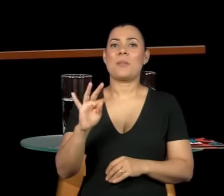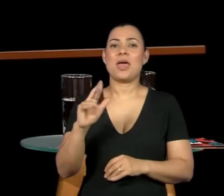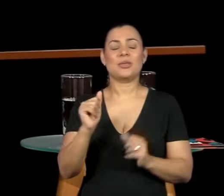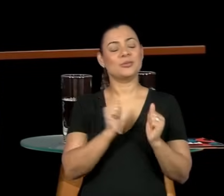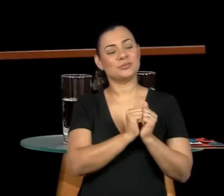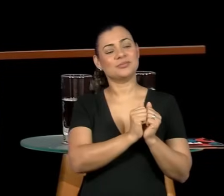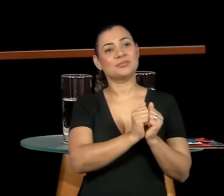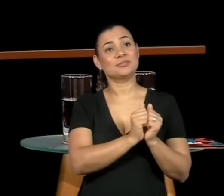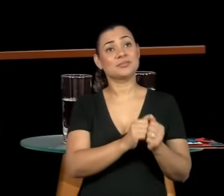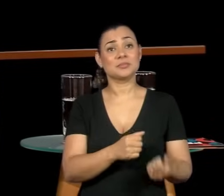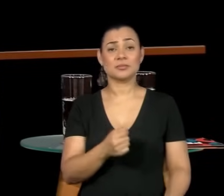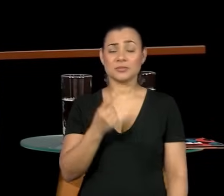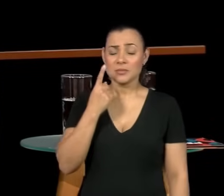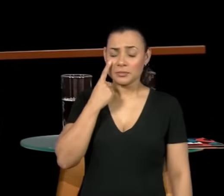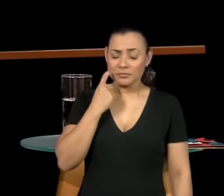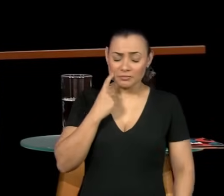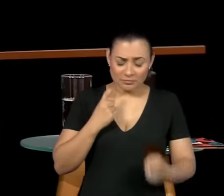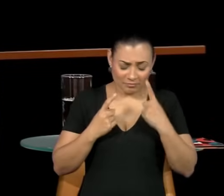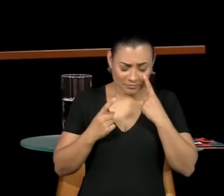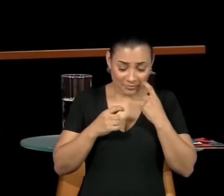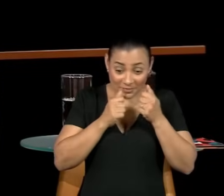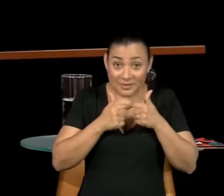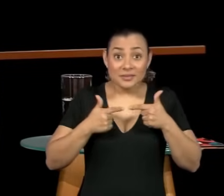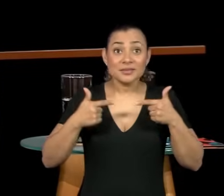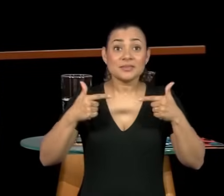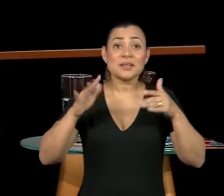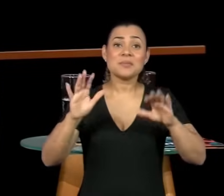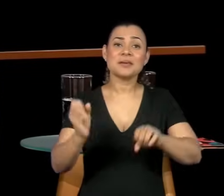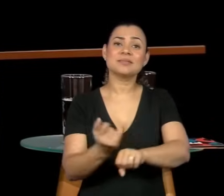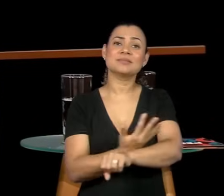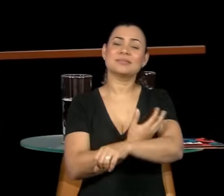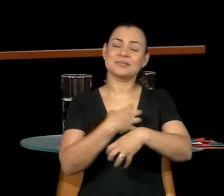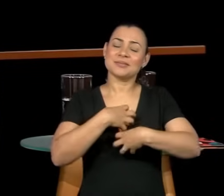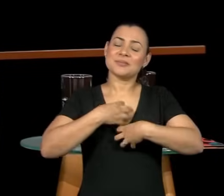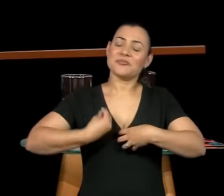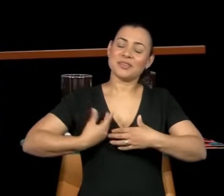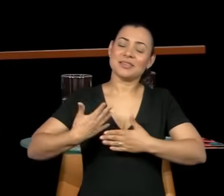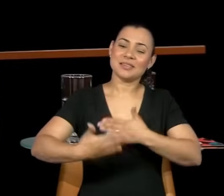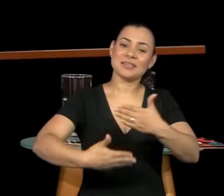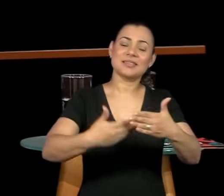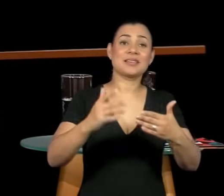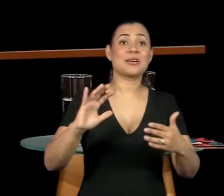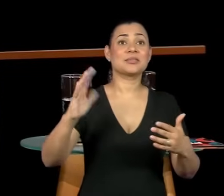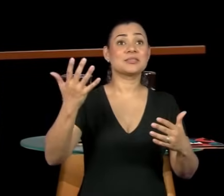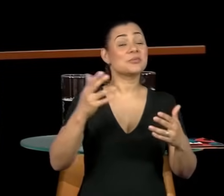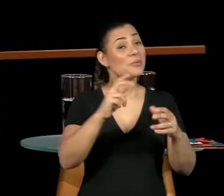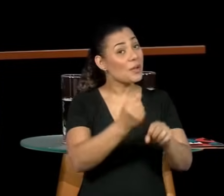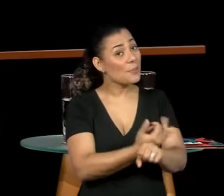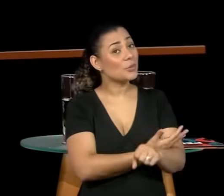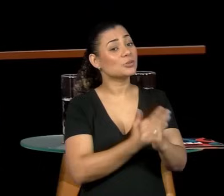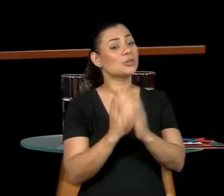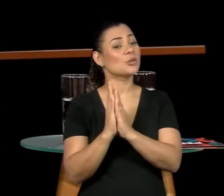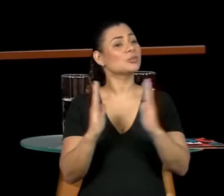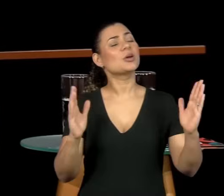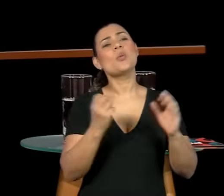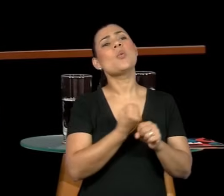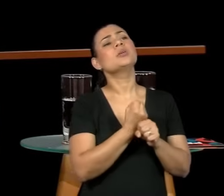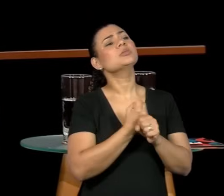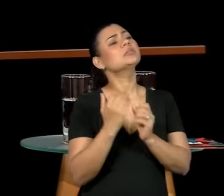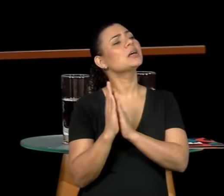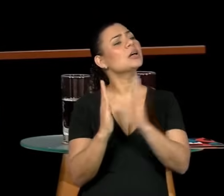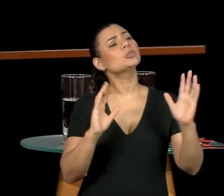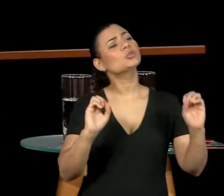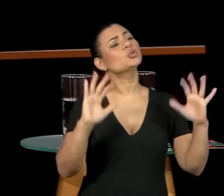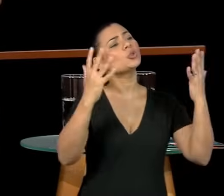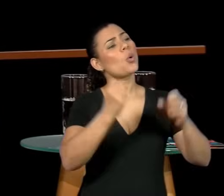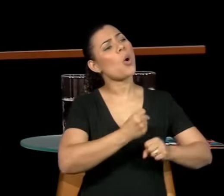Se chorei ou se sorri, o importante é que emoções eu vivi. Emoções. Durante quantos anos você